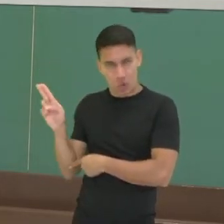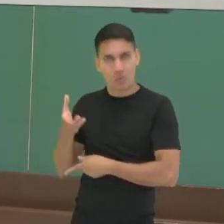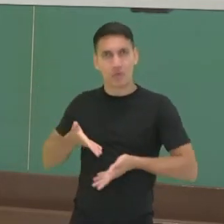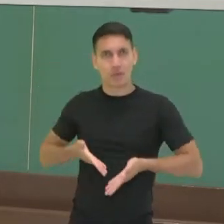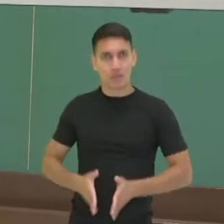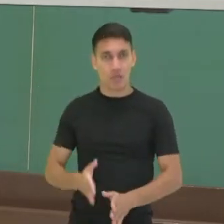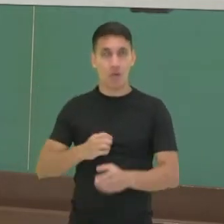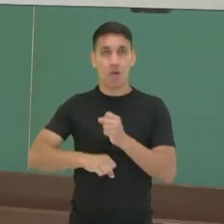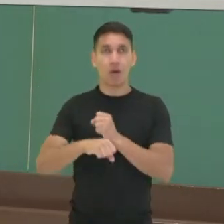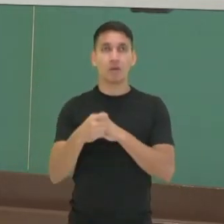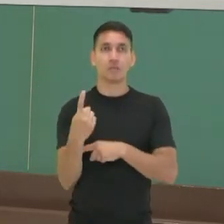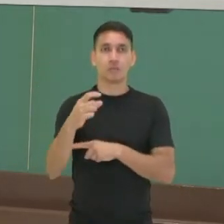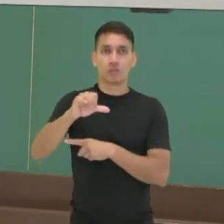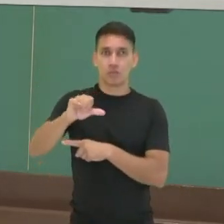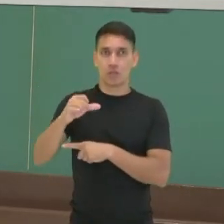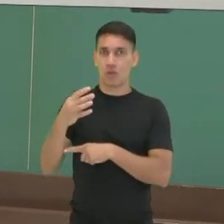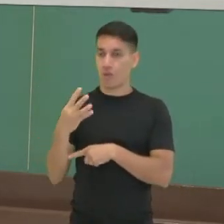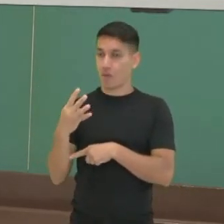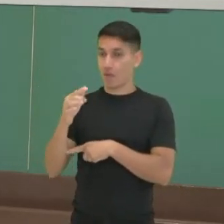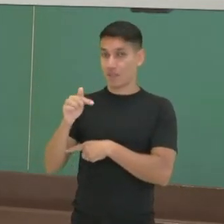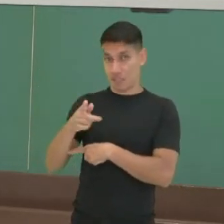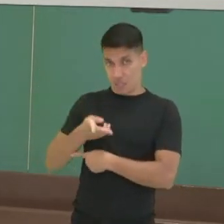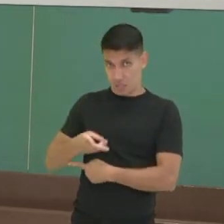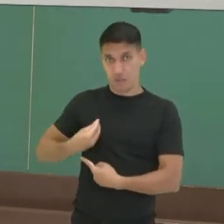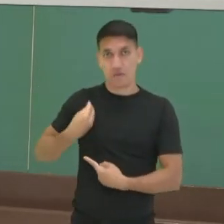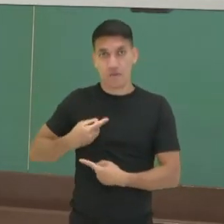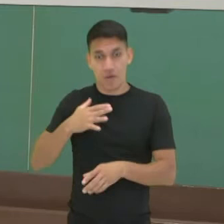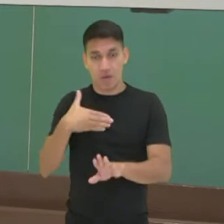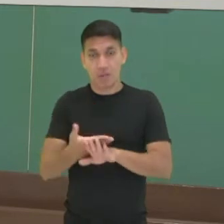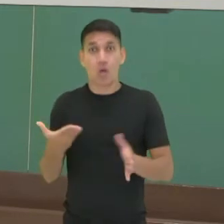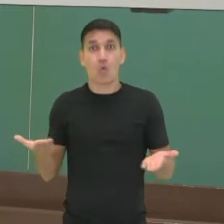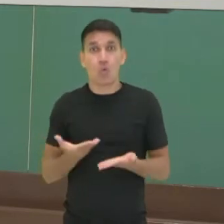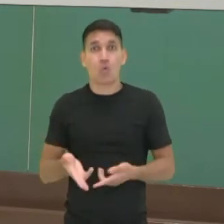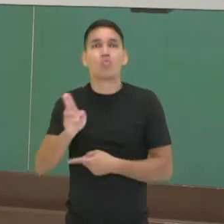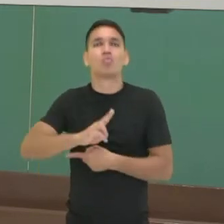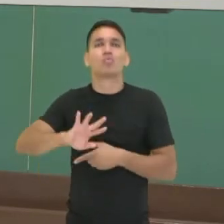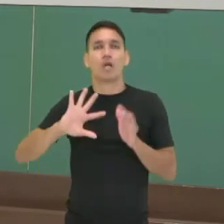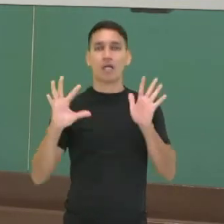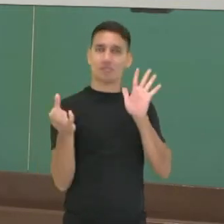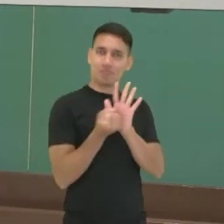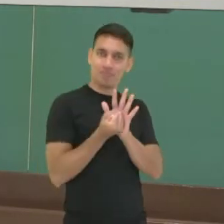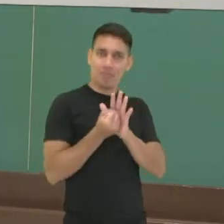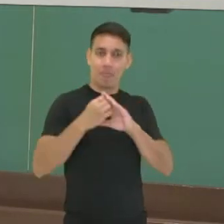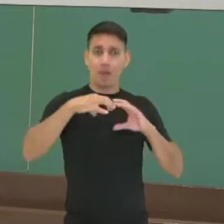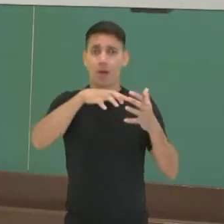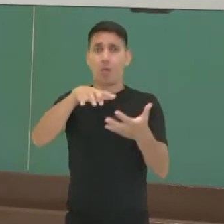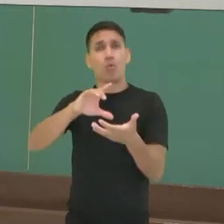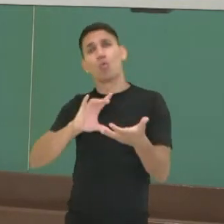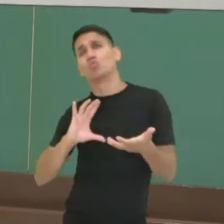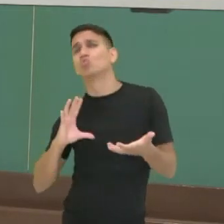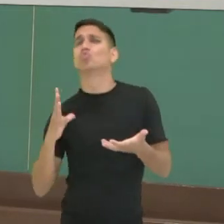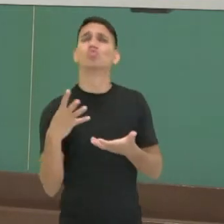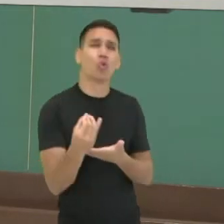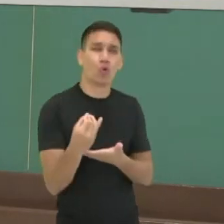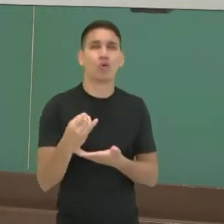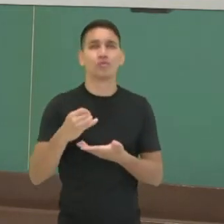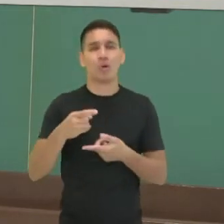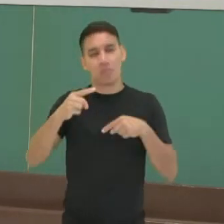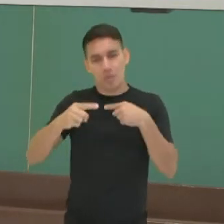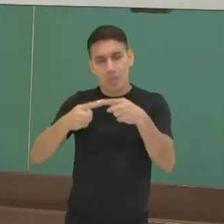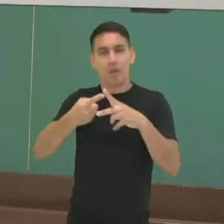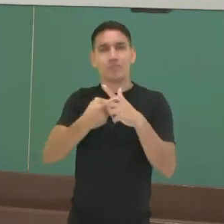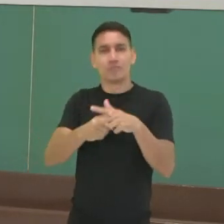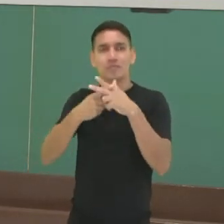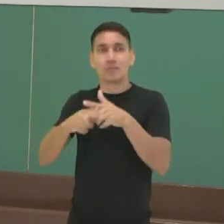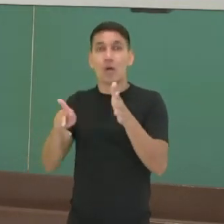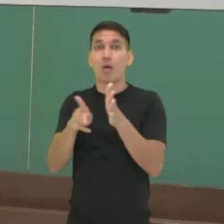ainda, e atualmente é considerado o símbolo internacional da reciclagem. As setas posicionadas no sentido